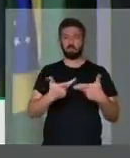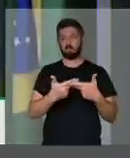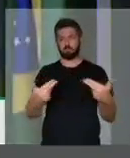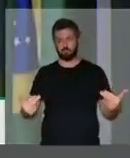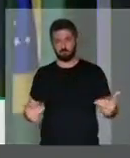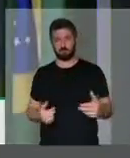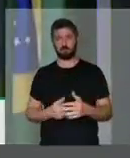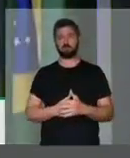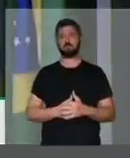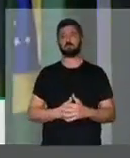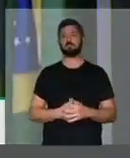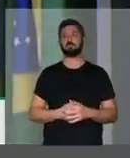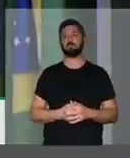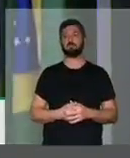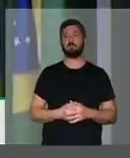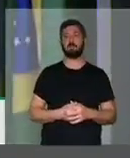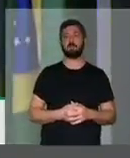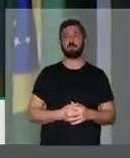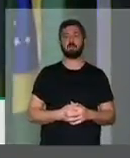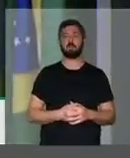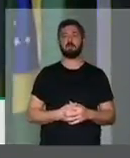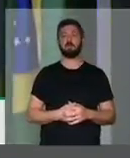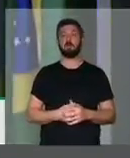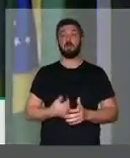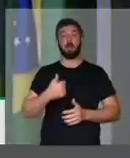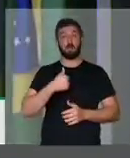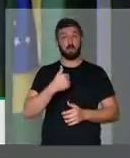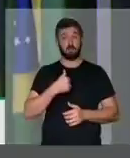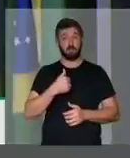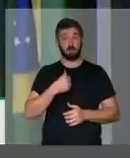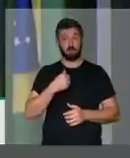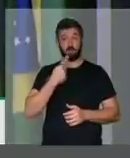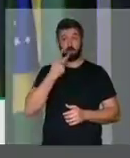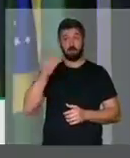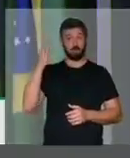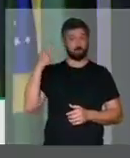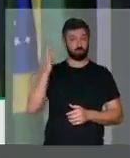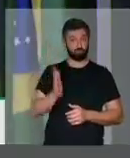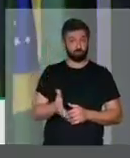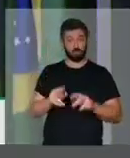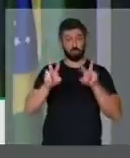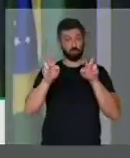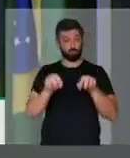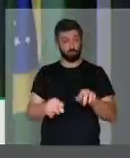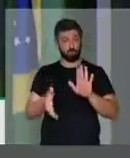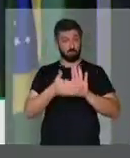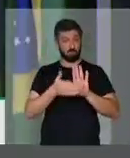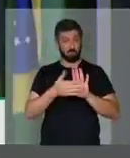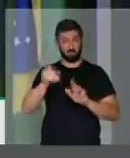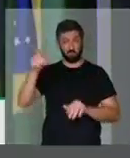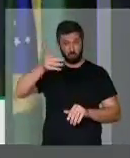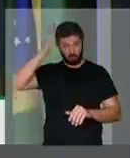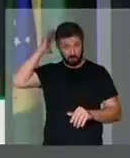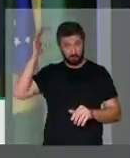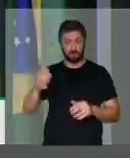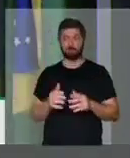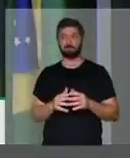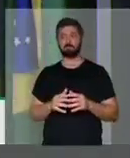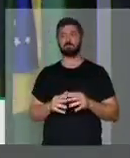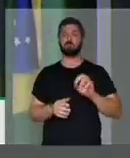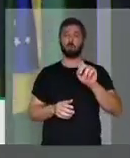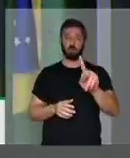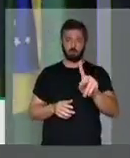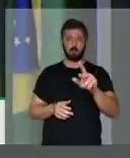com relação à Seguridade Social. Eu já fiz uma outra fala nessa tribuna com relação a essa proposta apresentada,